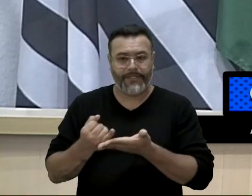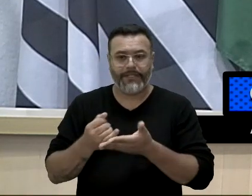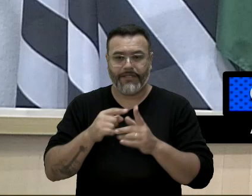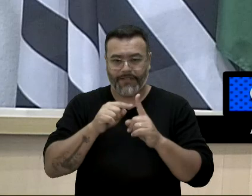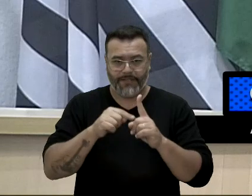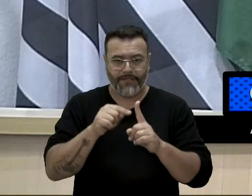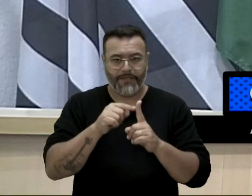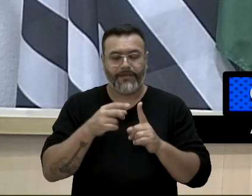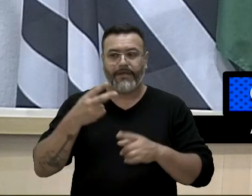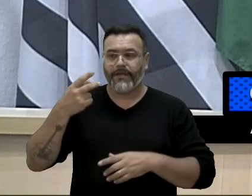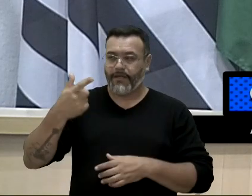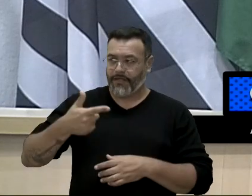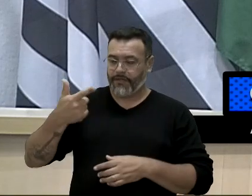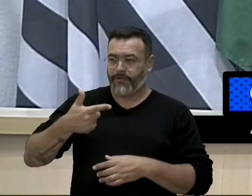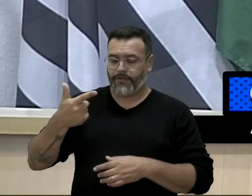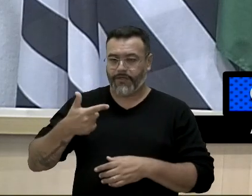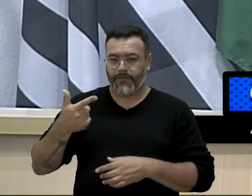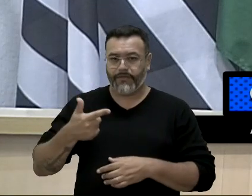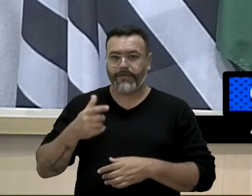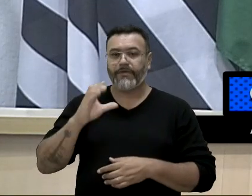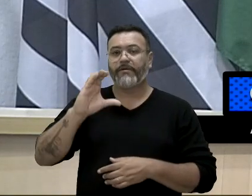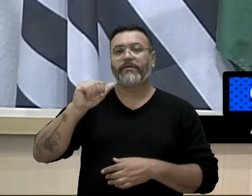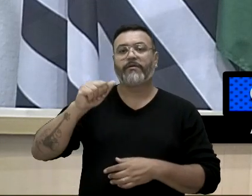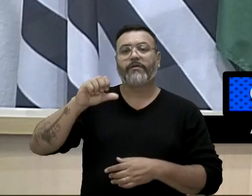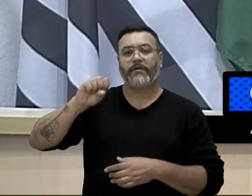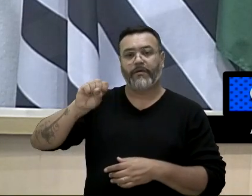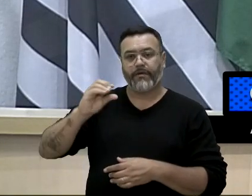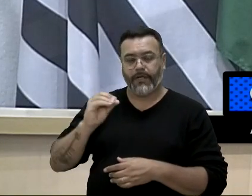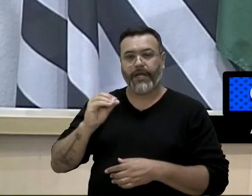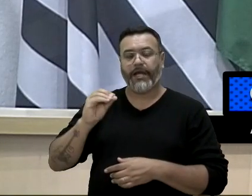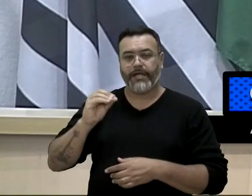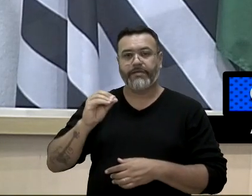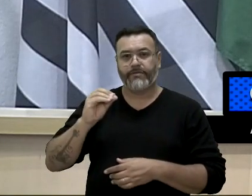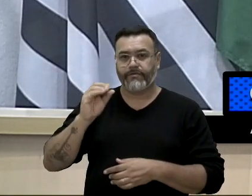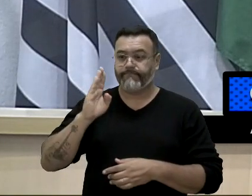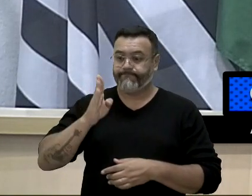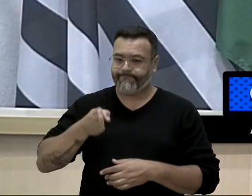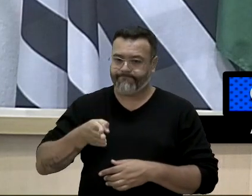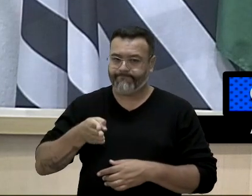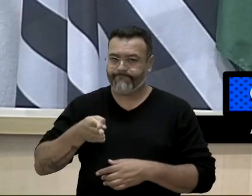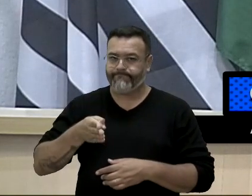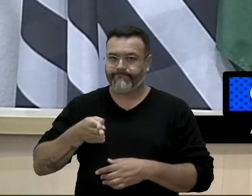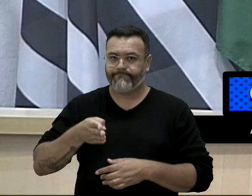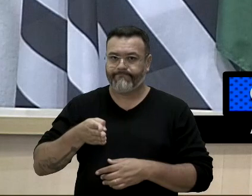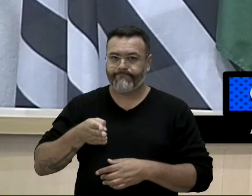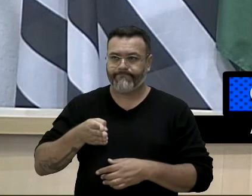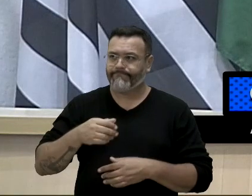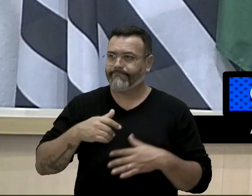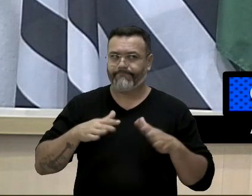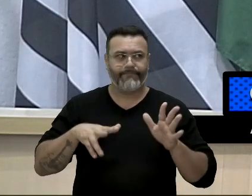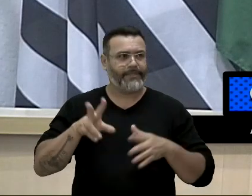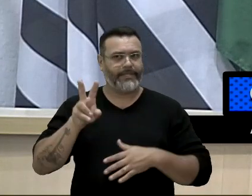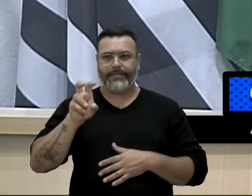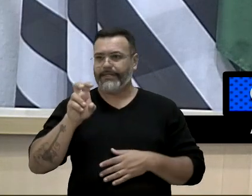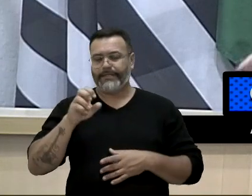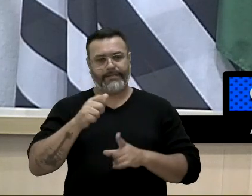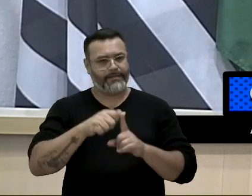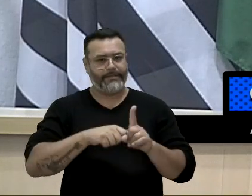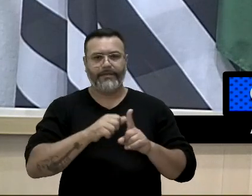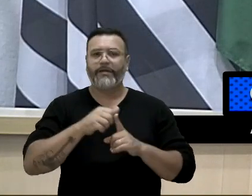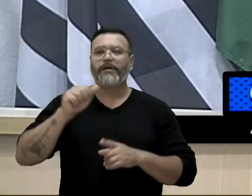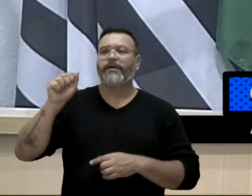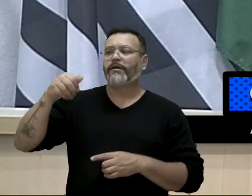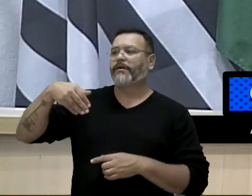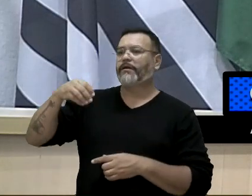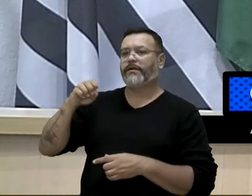o segundo caso, a gente está em maio, e esse é o segundo caso, nesses nem 5 meses ainda do ano,